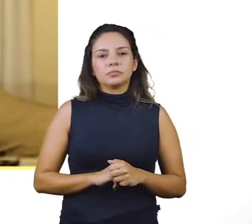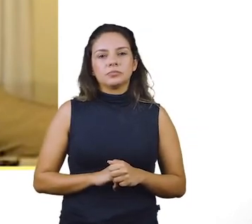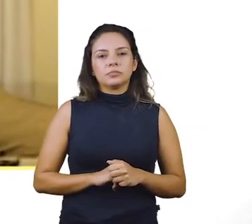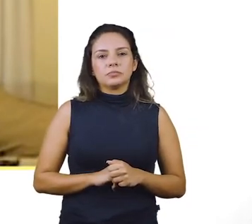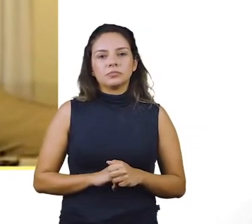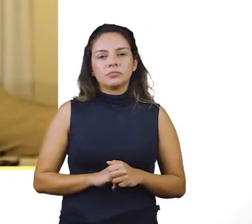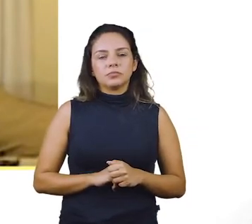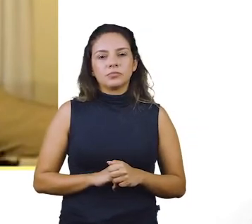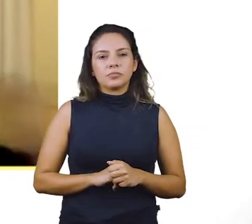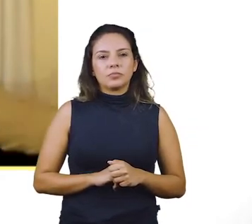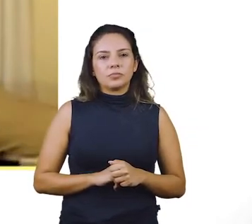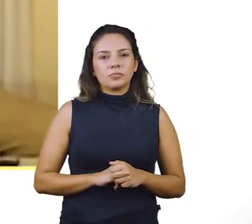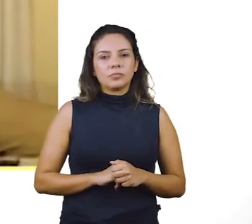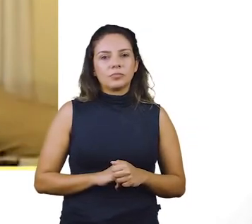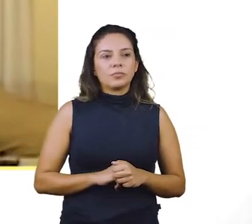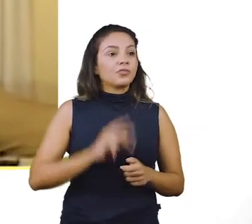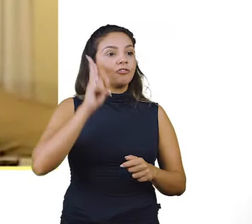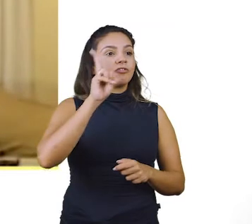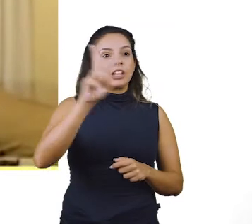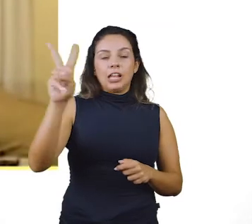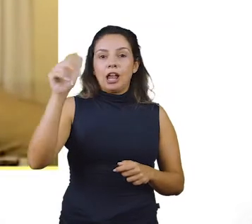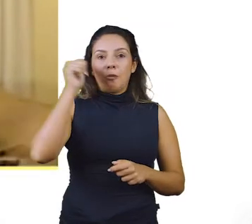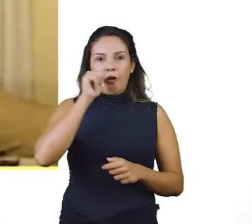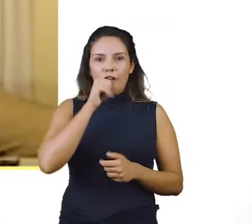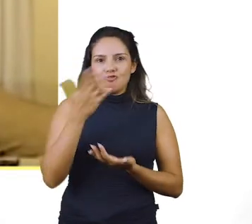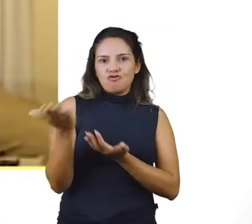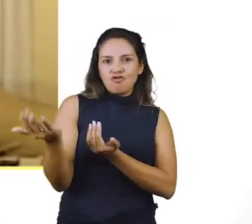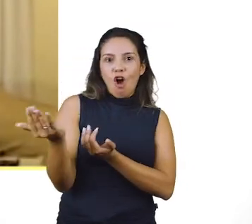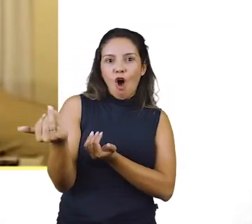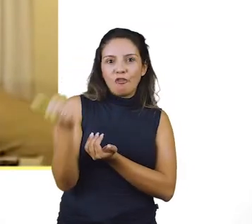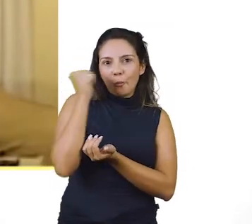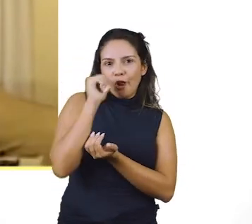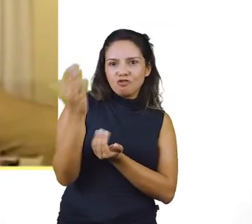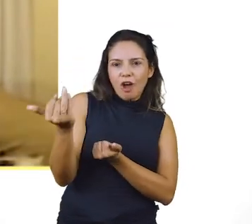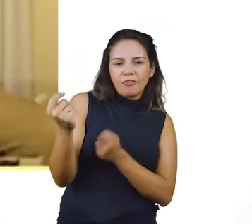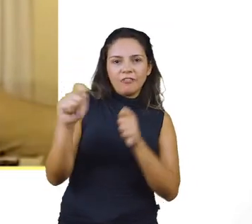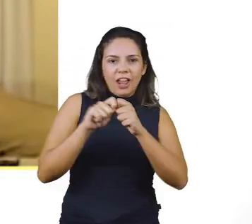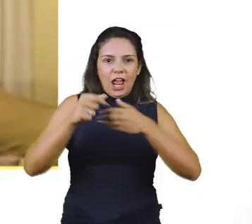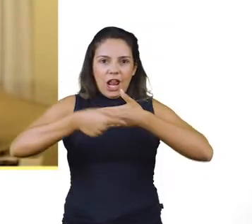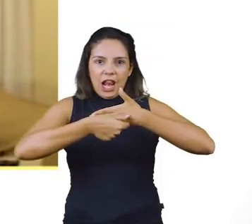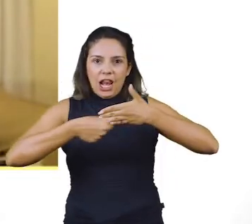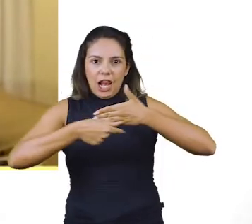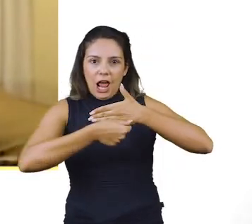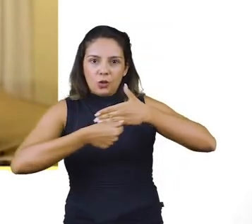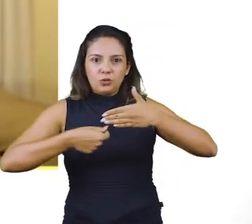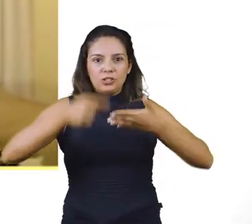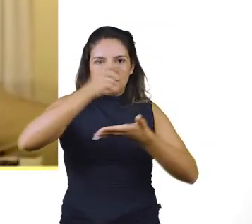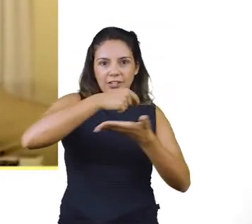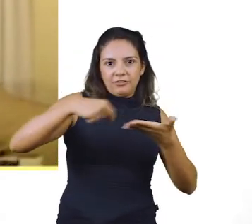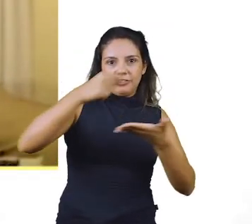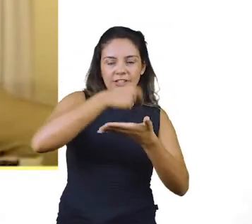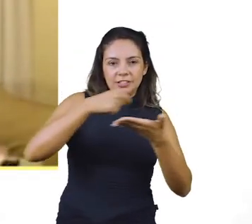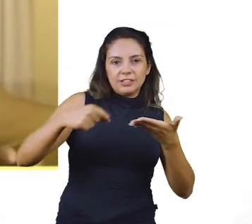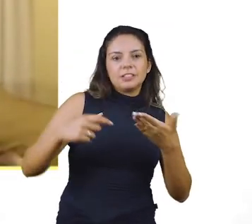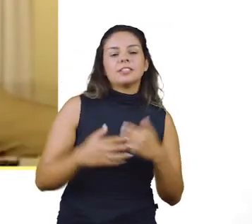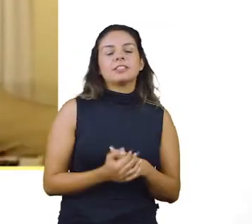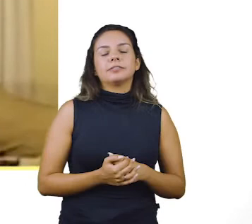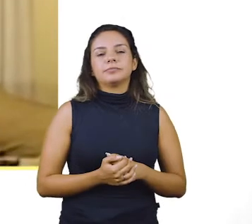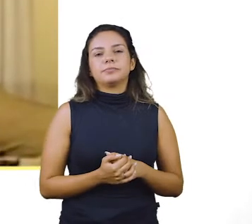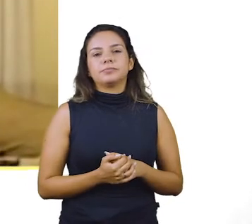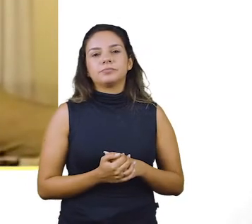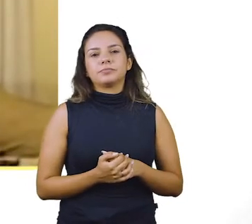que são autoras super pops, né? Que a gente precisa realmente de até pessoas ao lado para ajudar que elas passem no